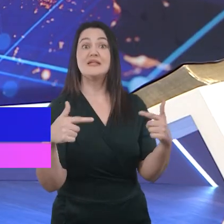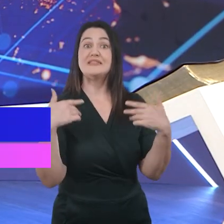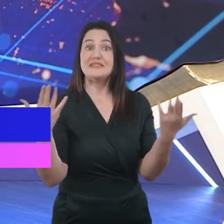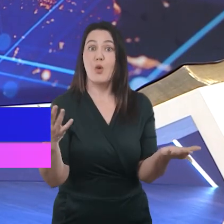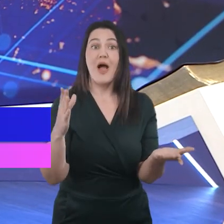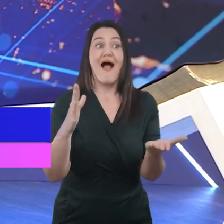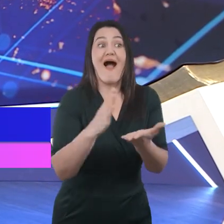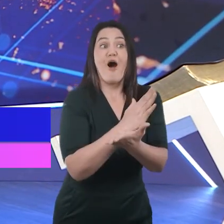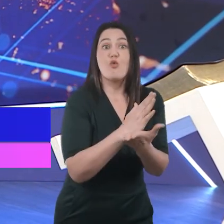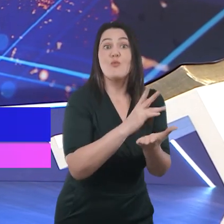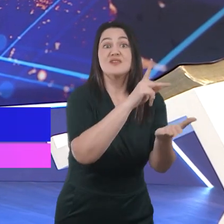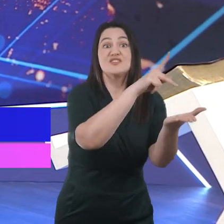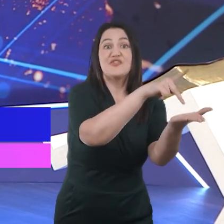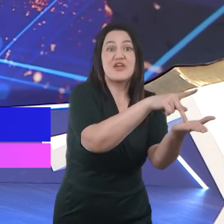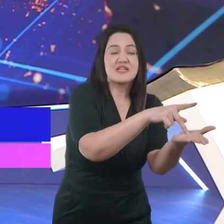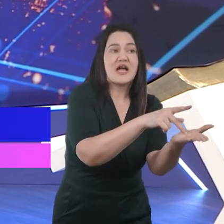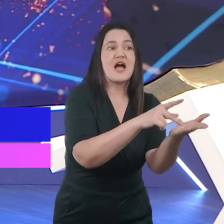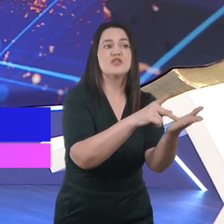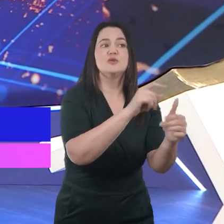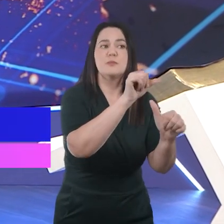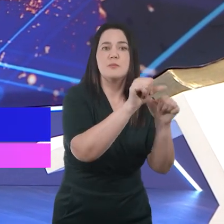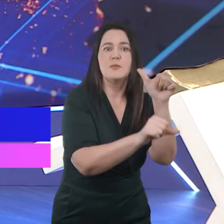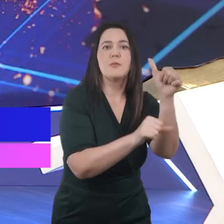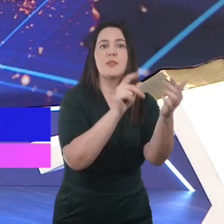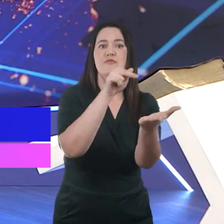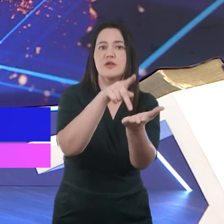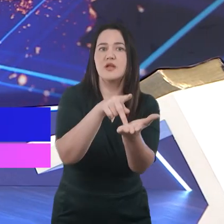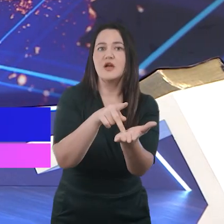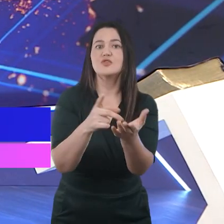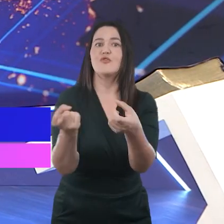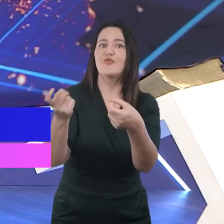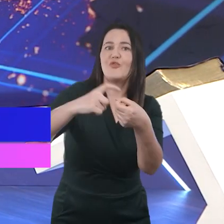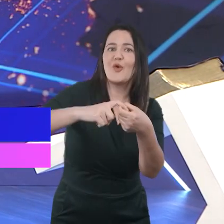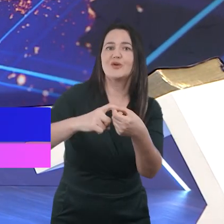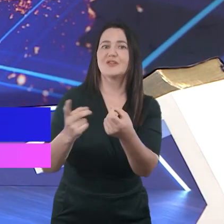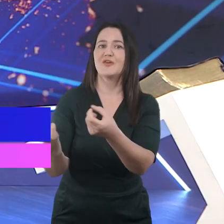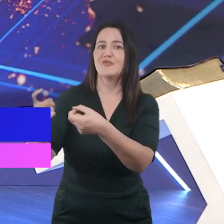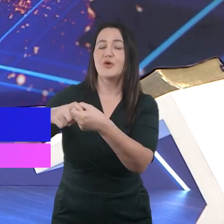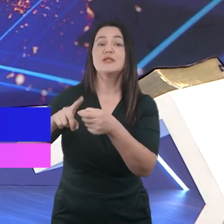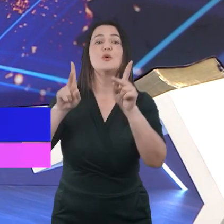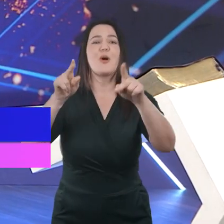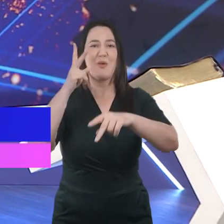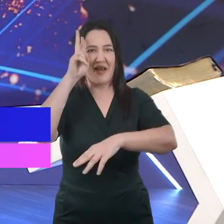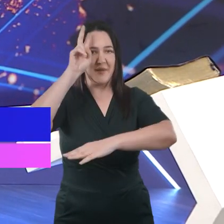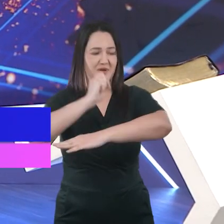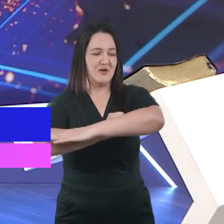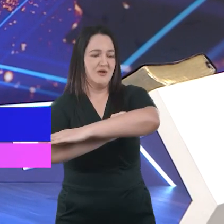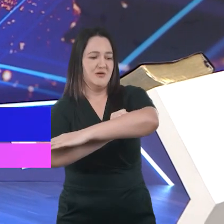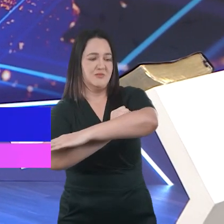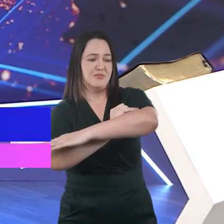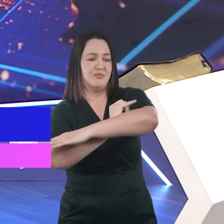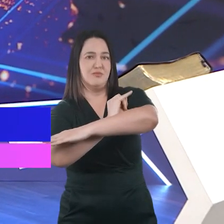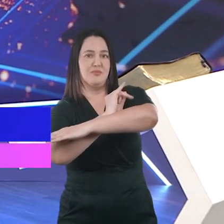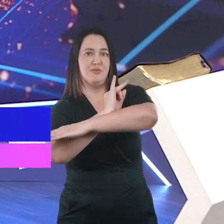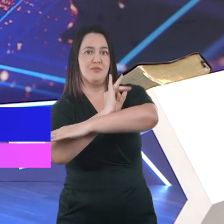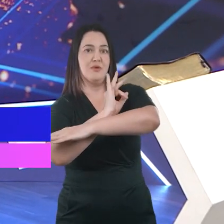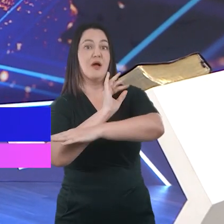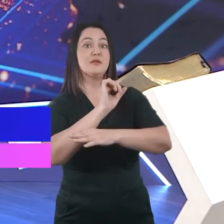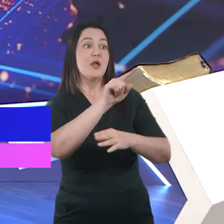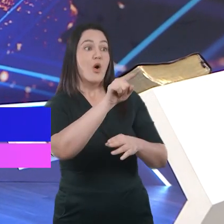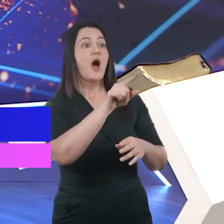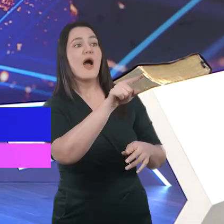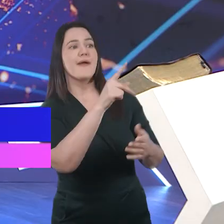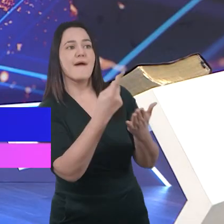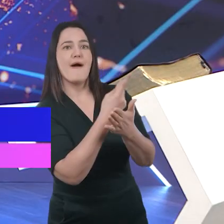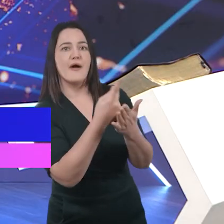essa verdade vai pouco a pouco crescendo, assim como a luz do alvorecer, que vai brilhando cada